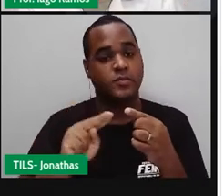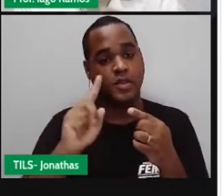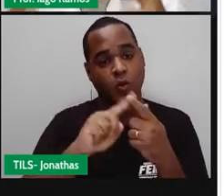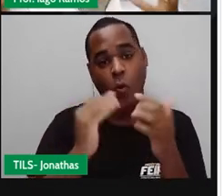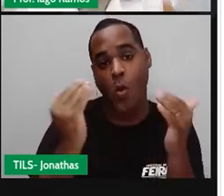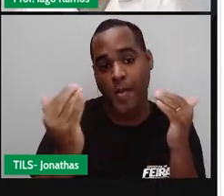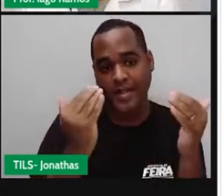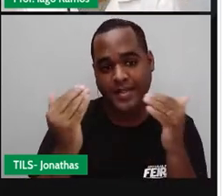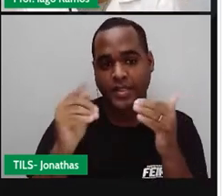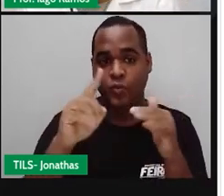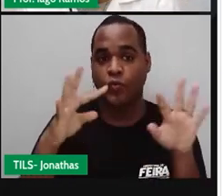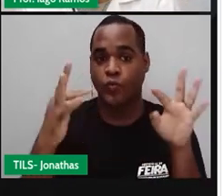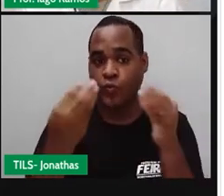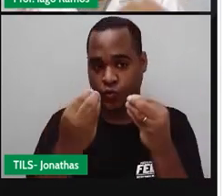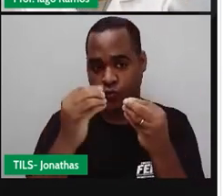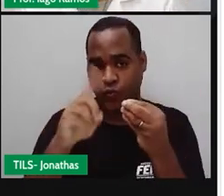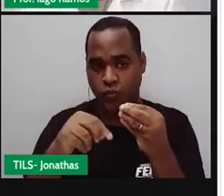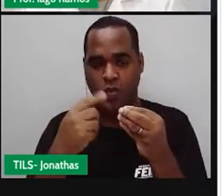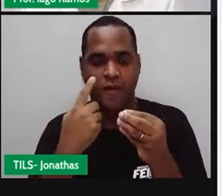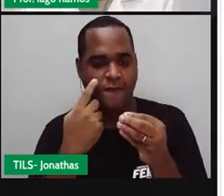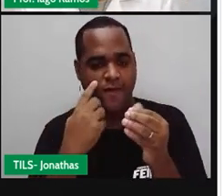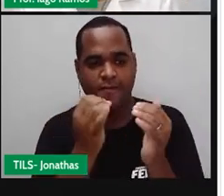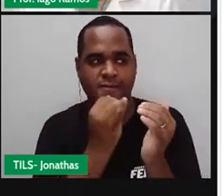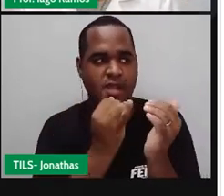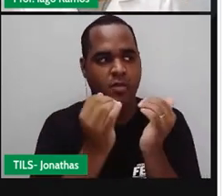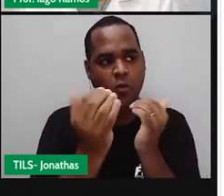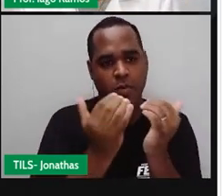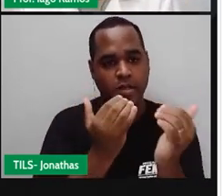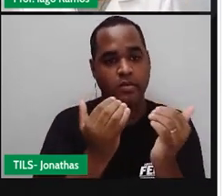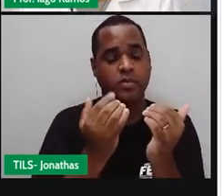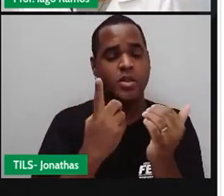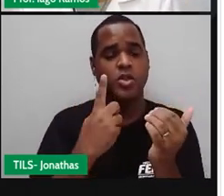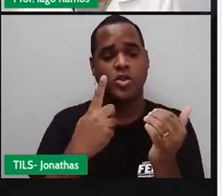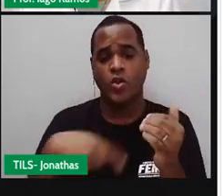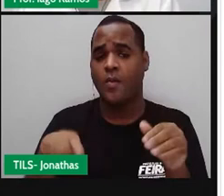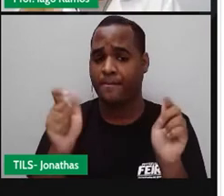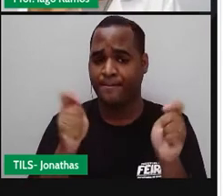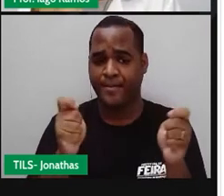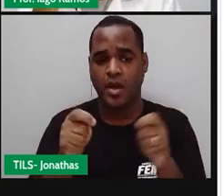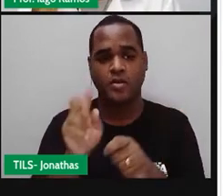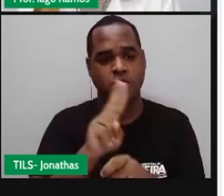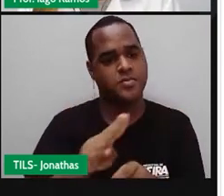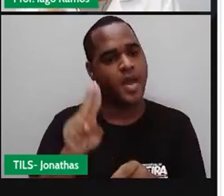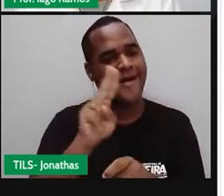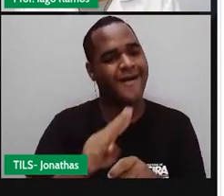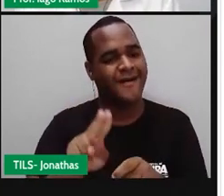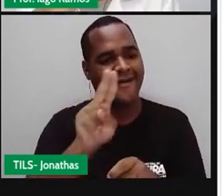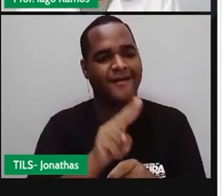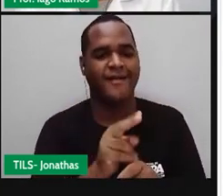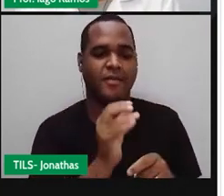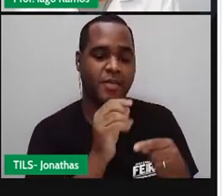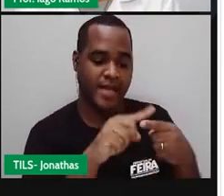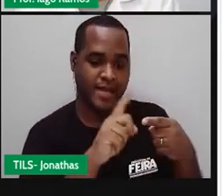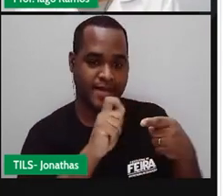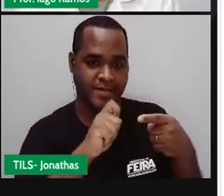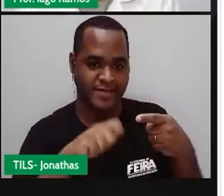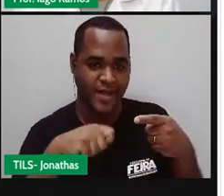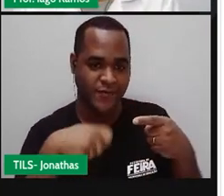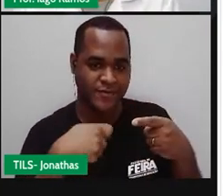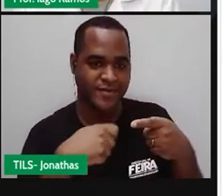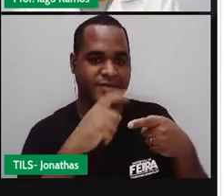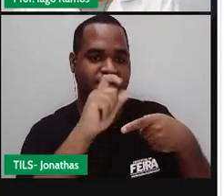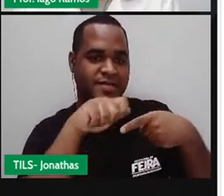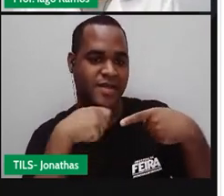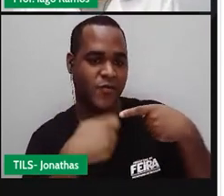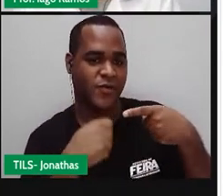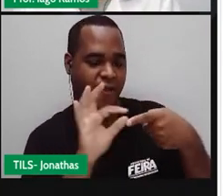uma parte de um todo a gente pode fazer isso usando essa forma de escrever essa mutação que